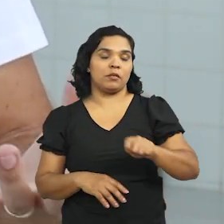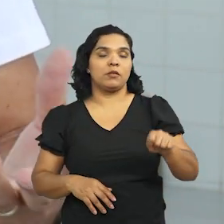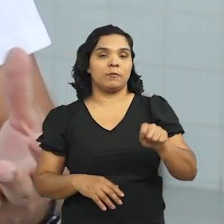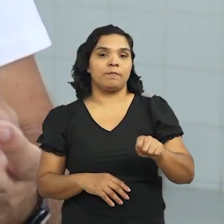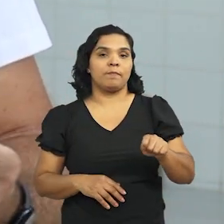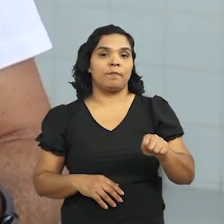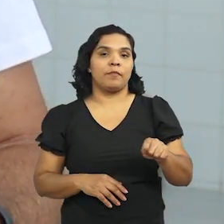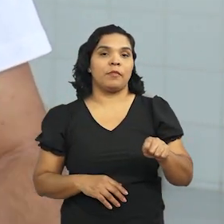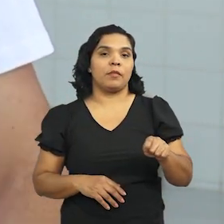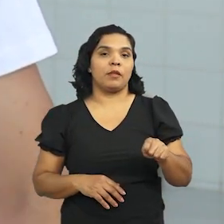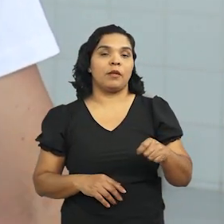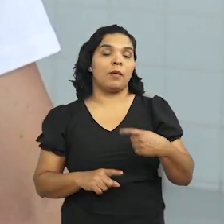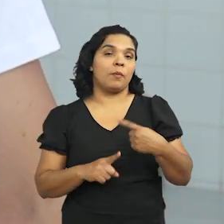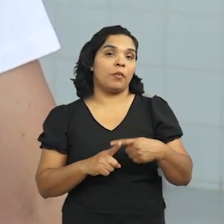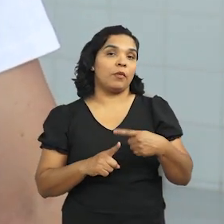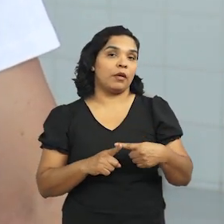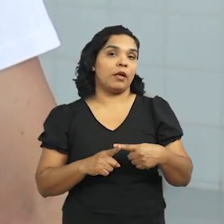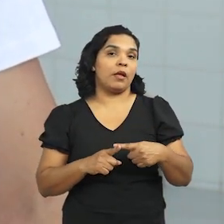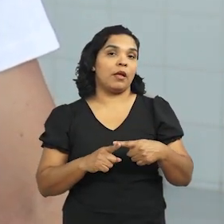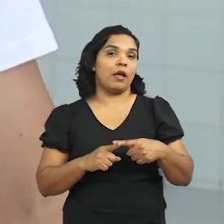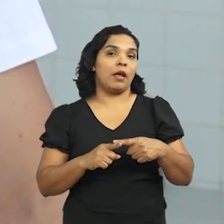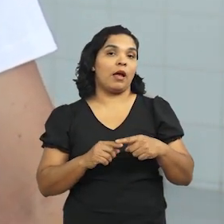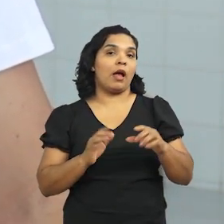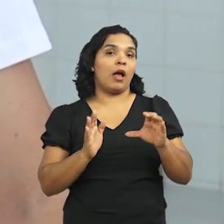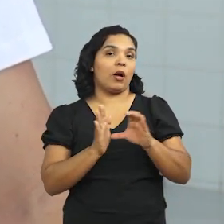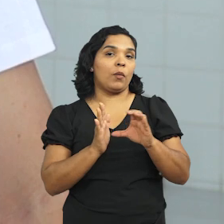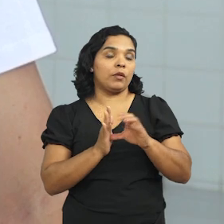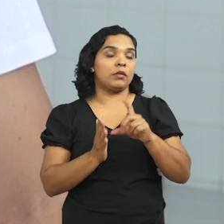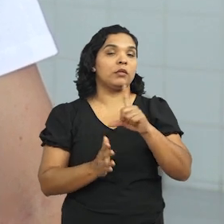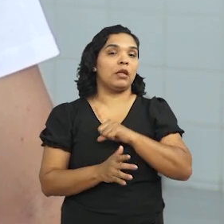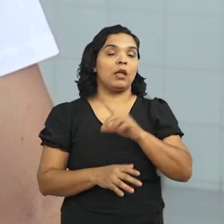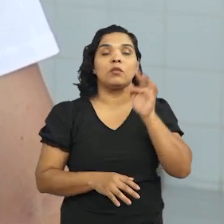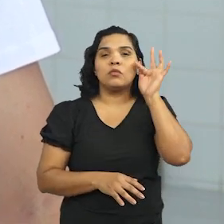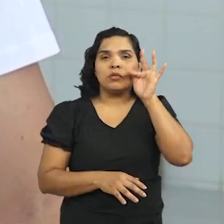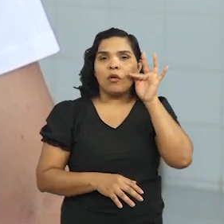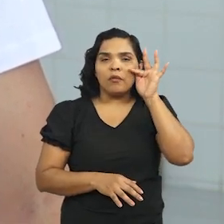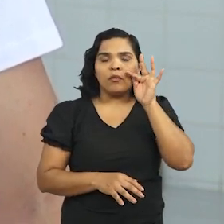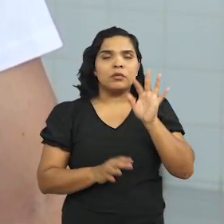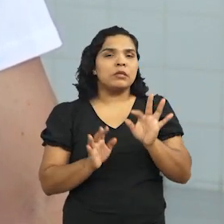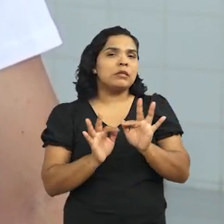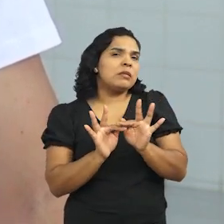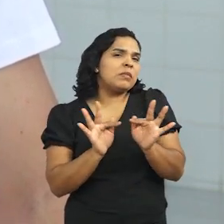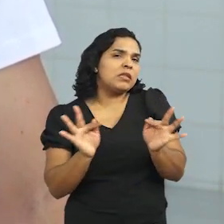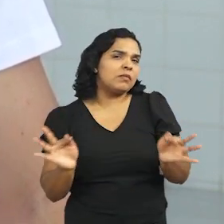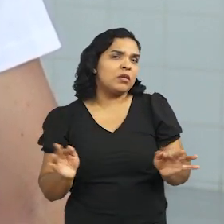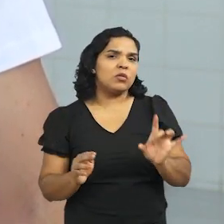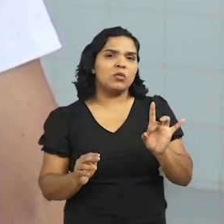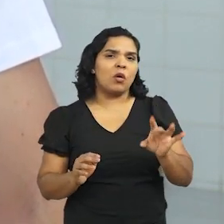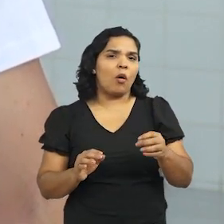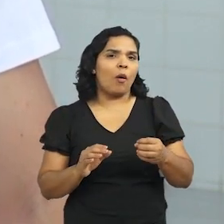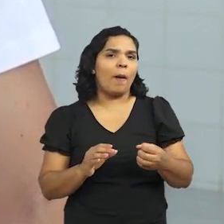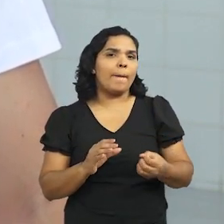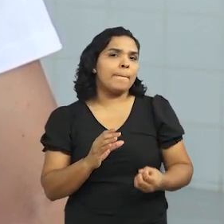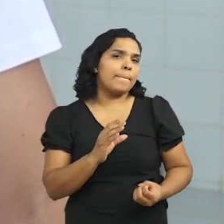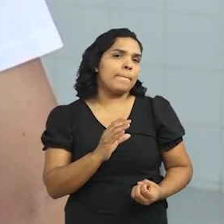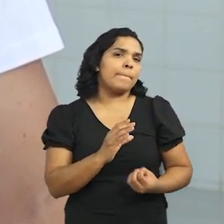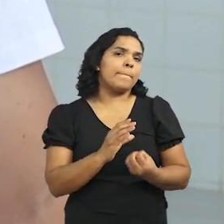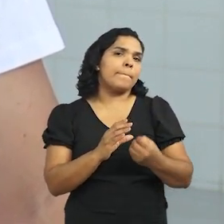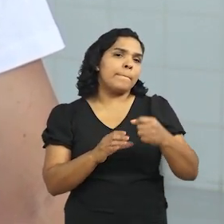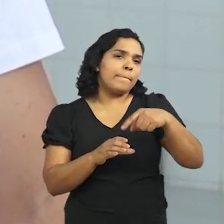associações. Uma vez que, até então, essa comunidade tem lá o seu fruto